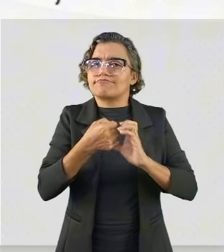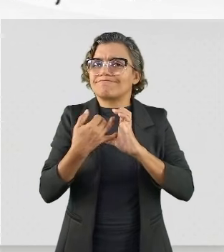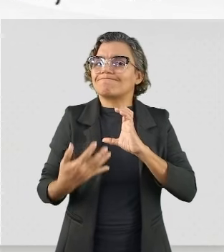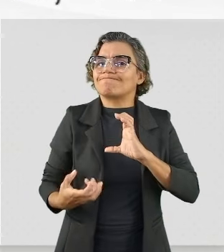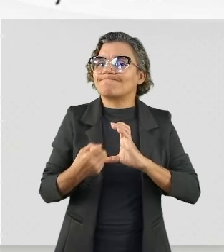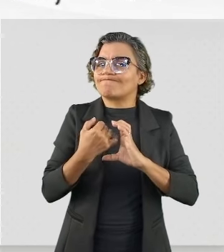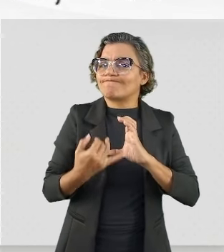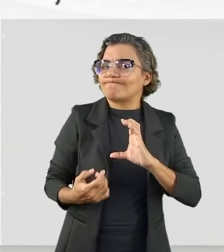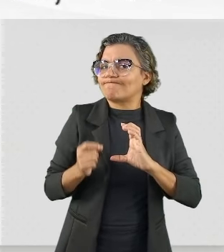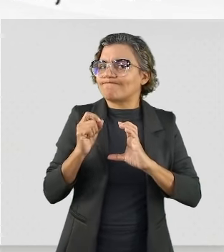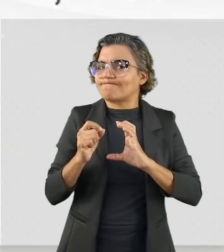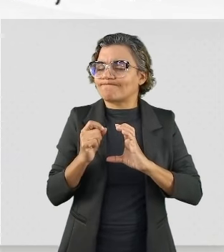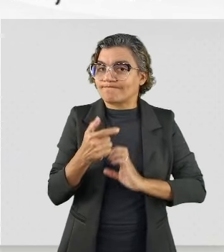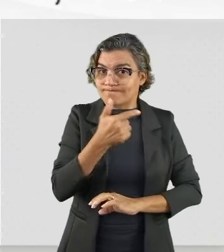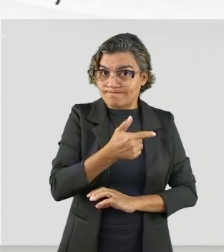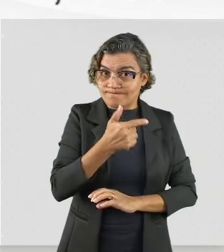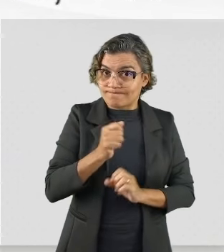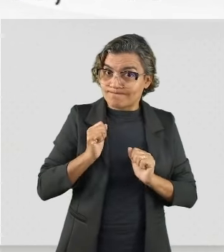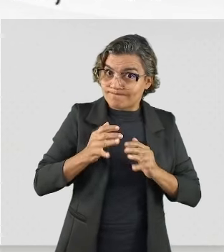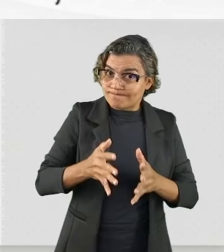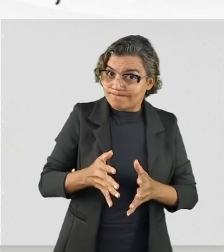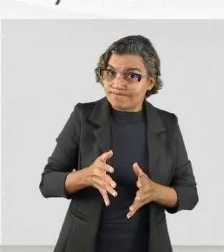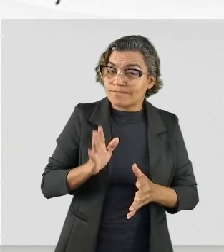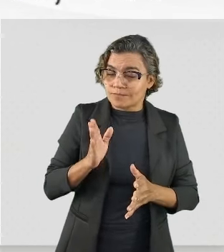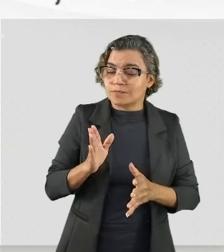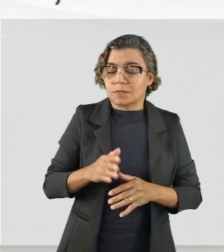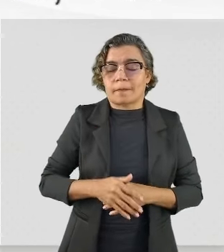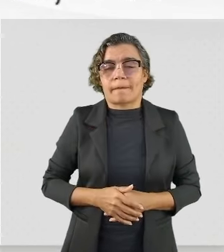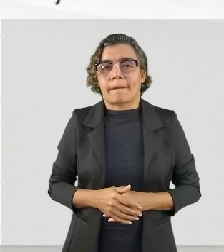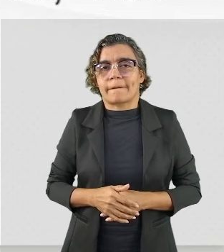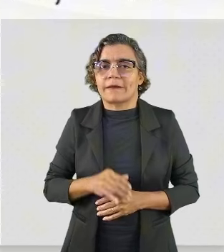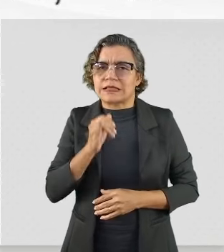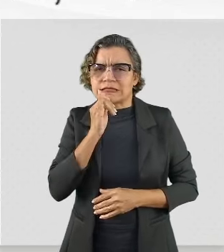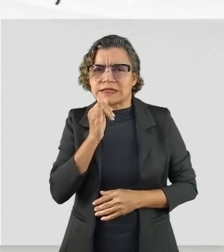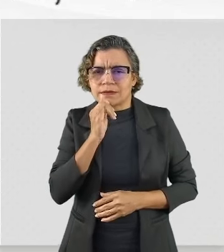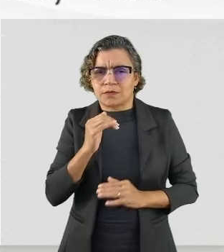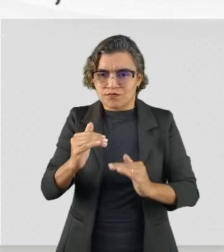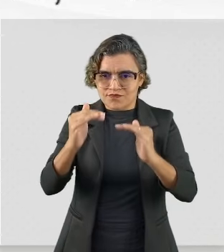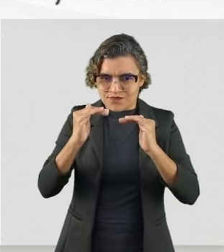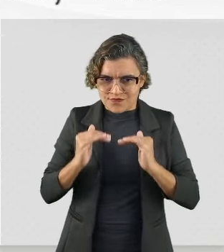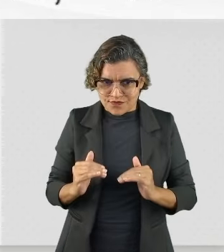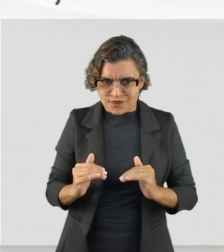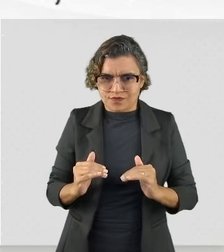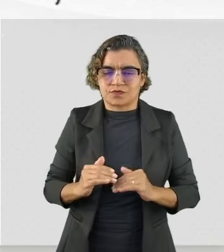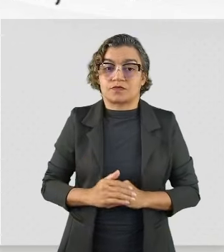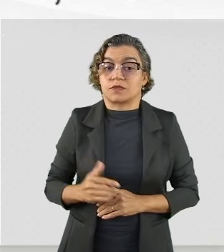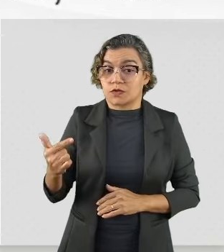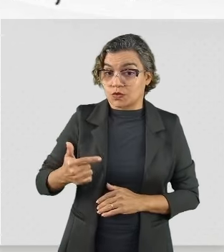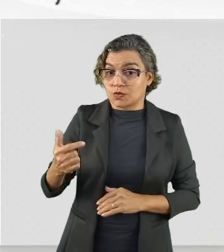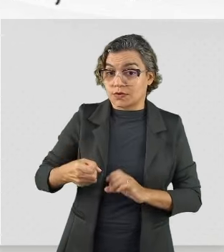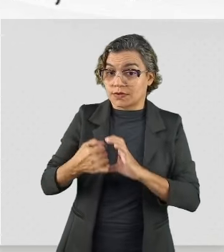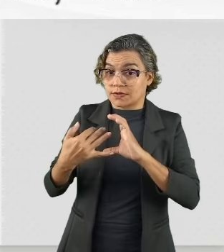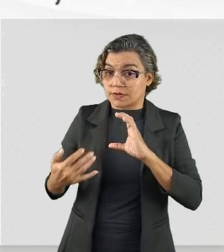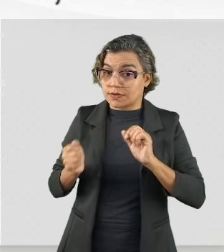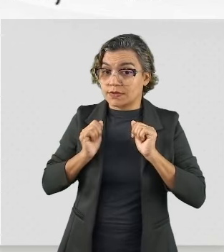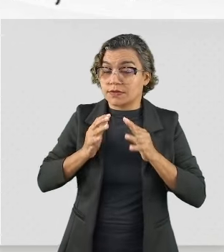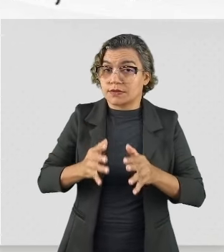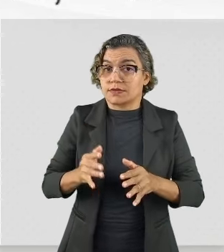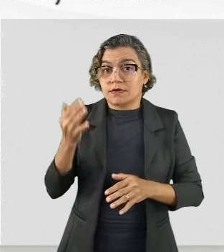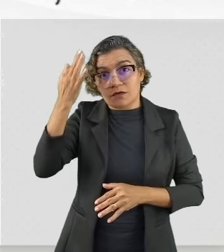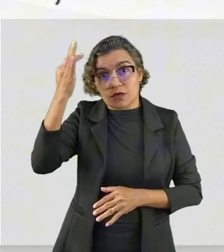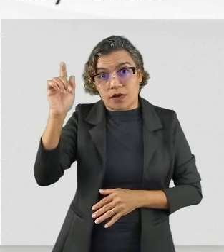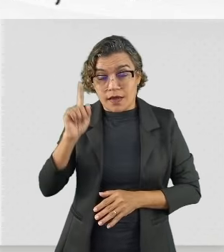característica da segunda atitude filosófica, que ela vai dizer mais embaixo. A segunda característica da atitude filosófica